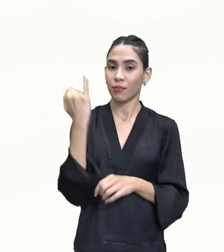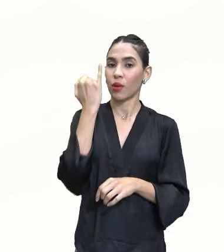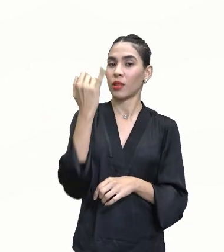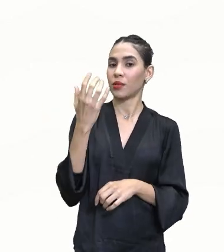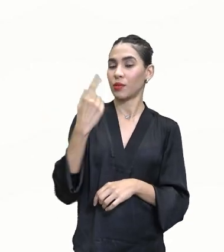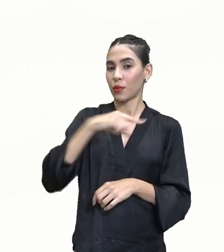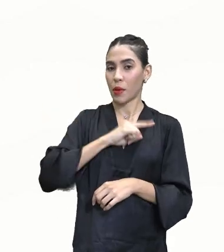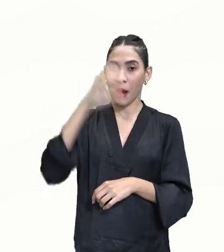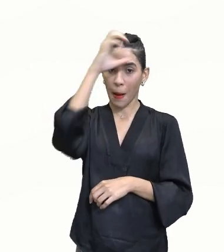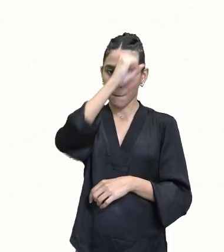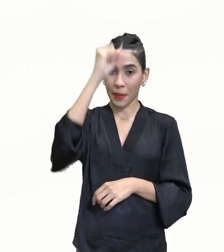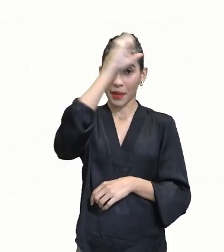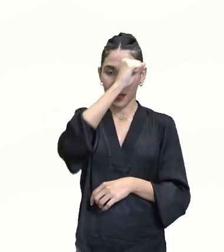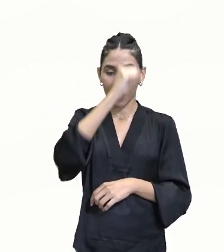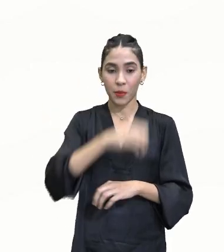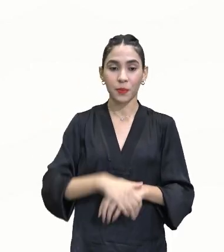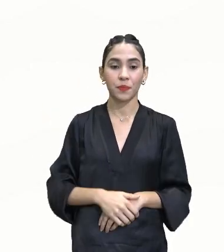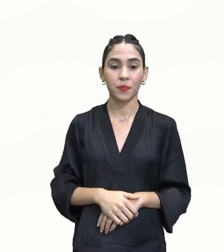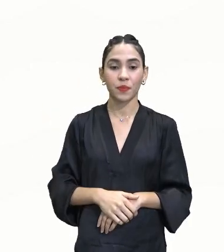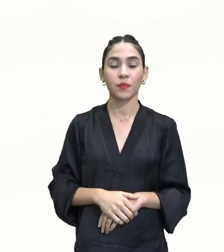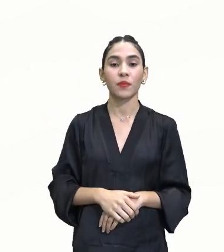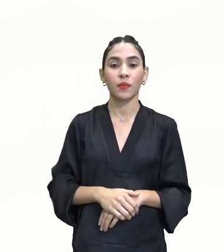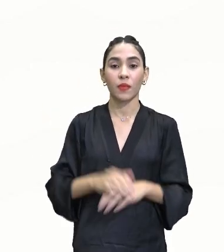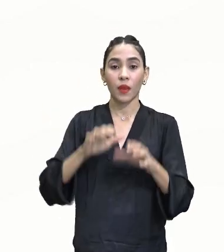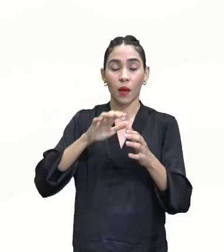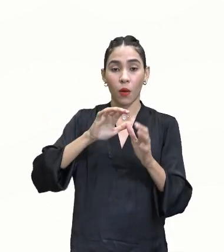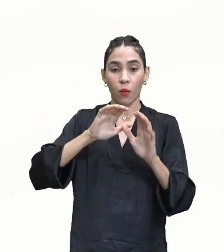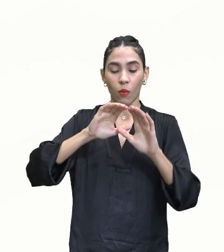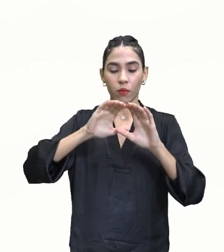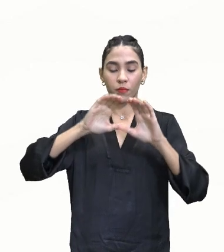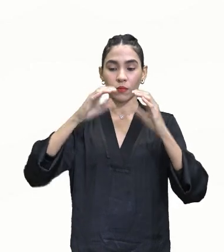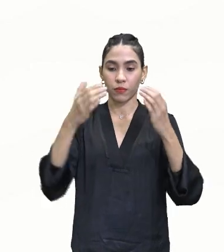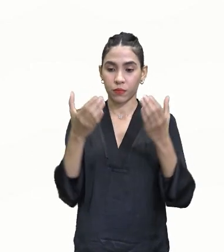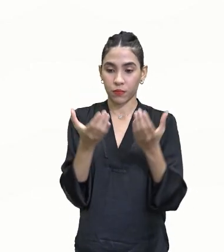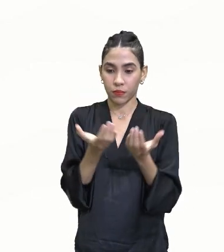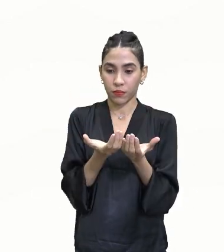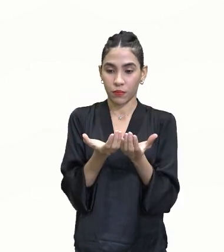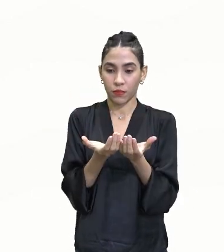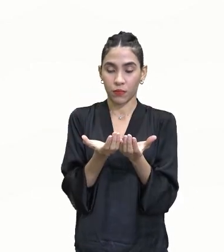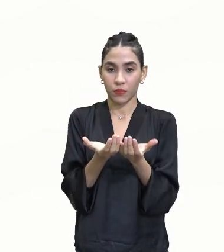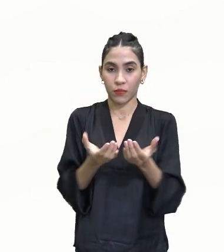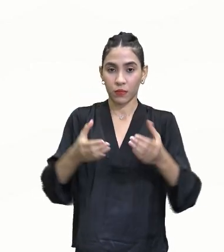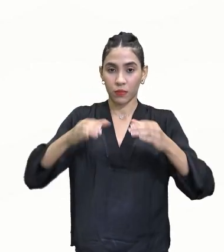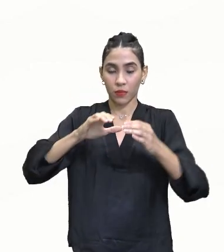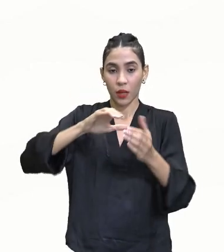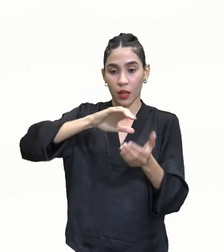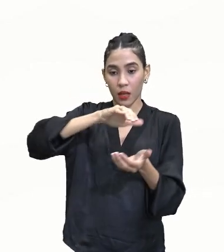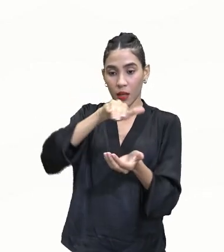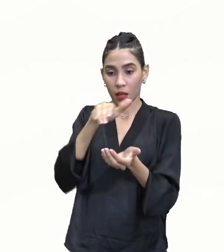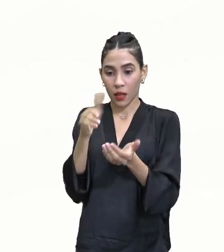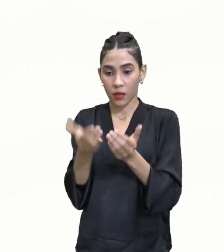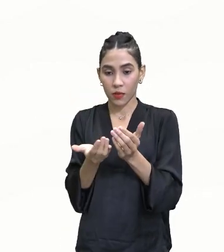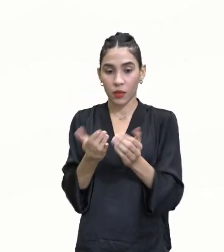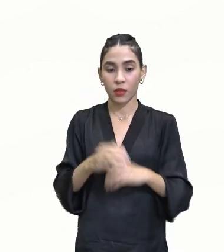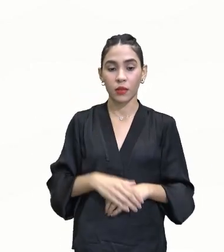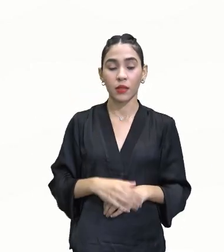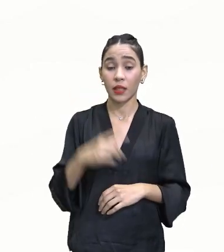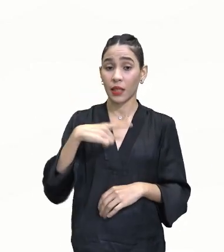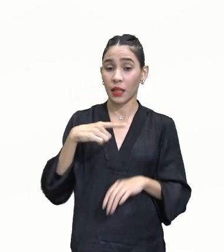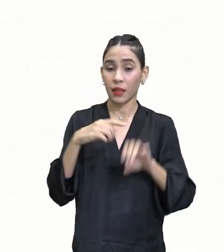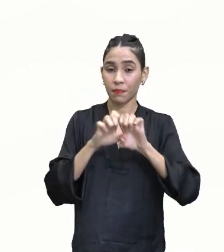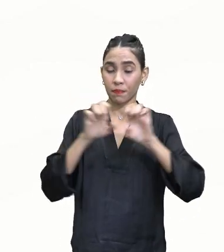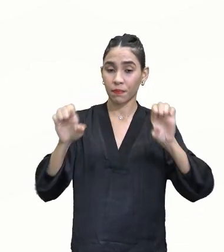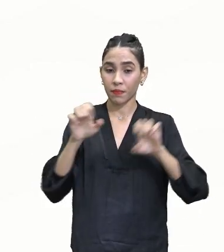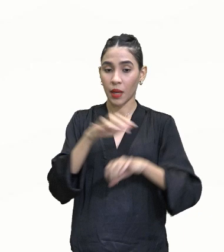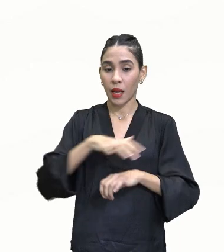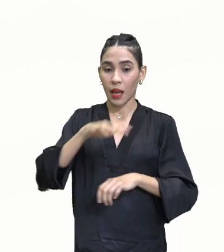nós aprendemos na nossa aula é a esfera. A esfera, nós temos aqui as seguintes expressões